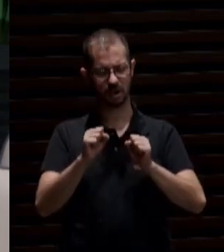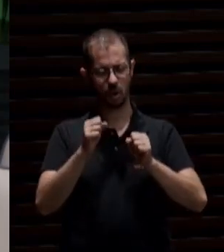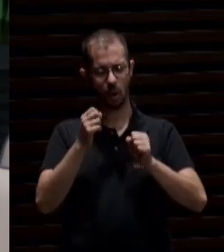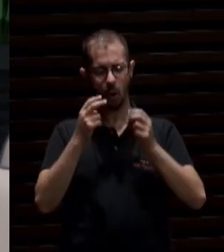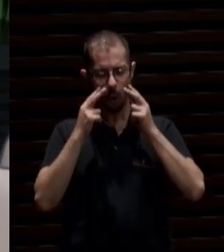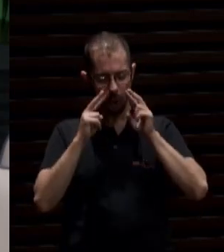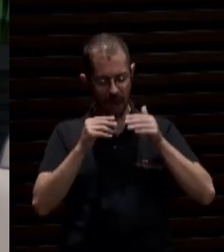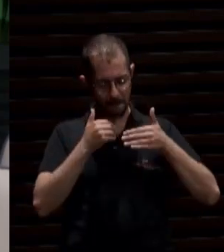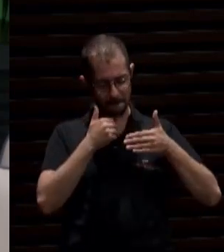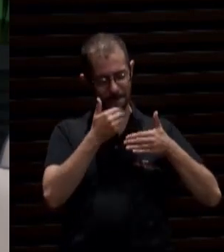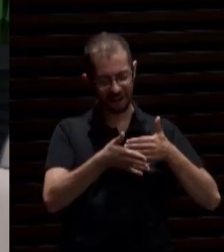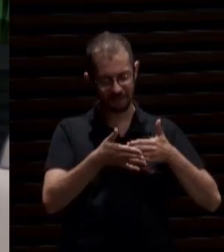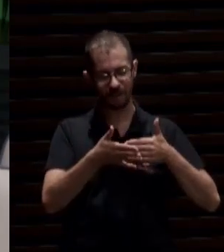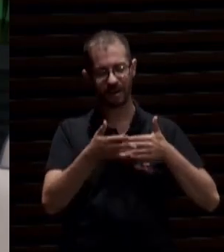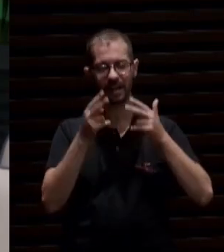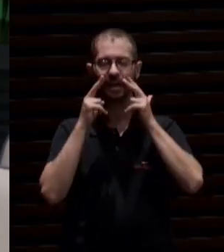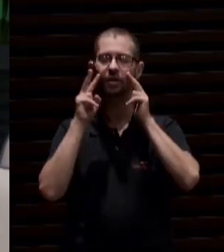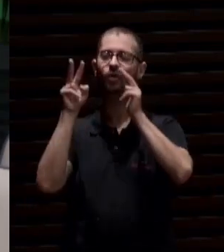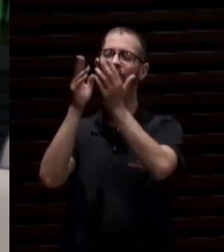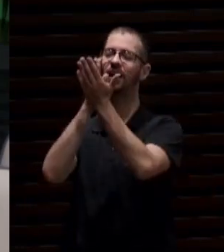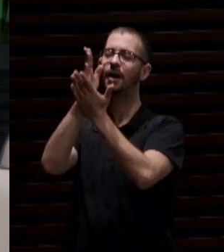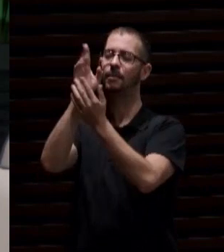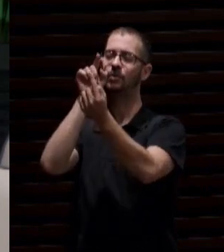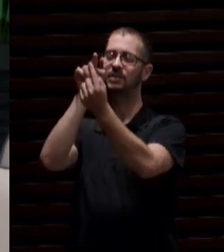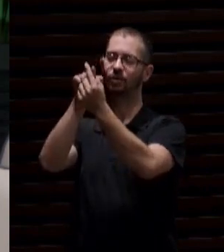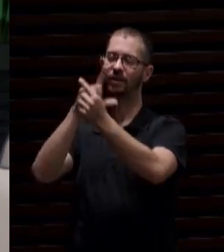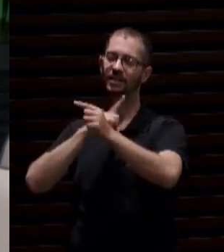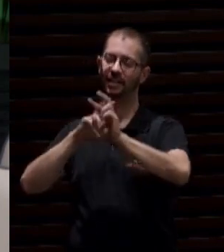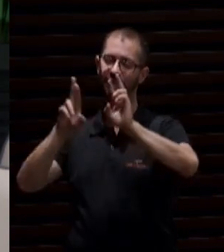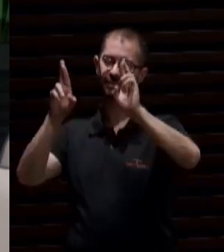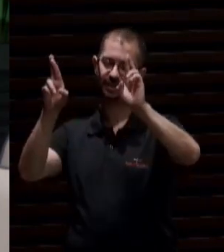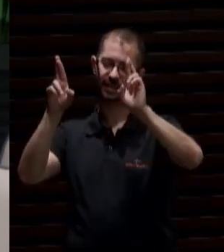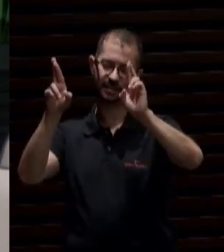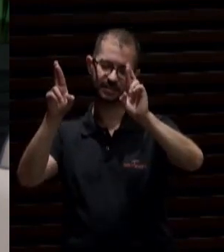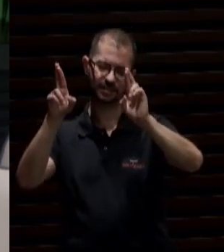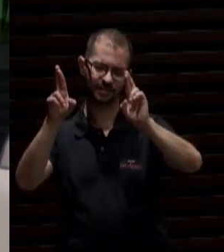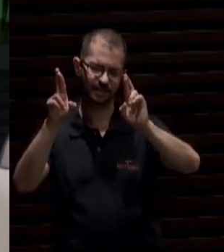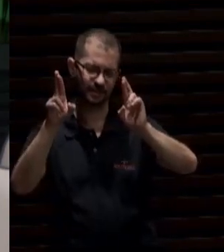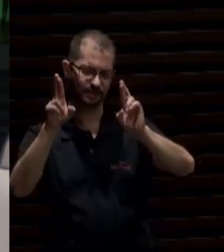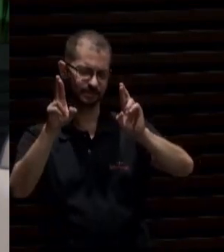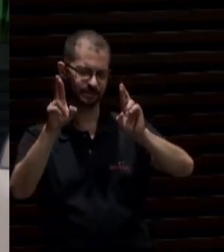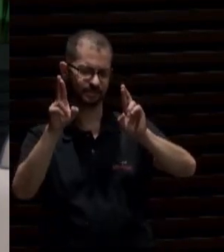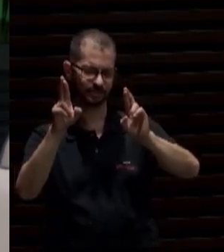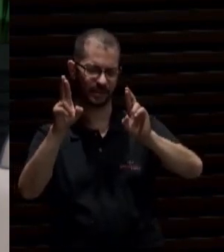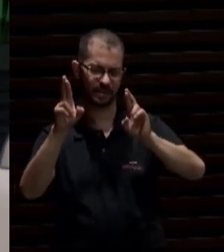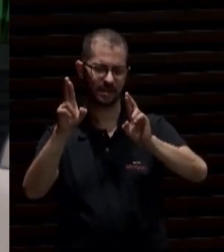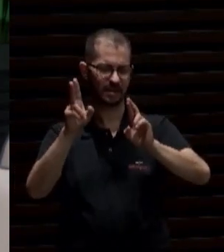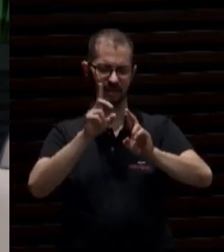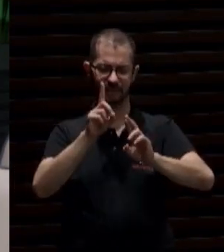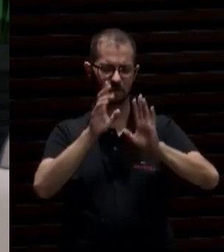e, olhando atentamente para o Senhor, nós possamos ter esperança. Nos impeça de focar demais nosso